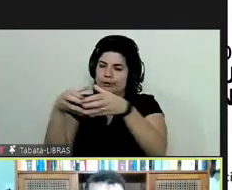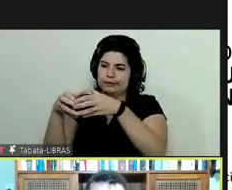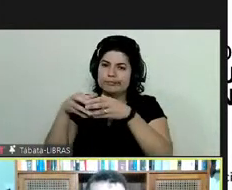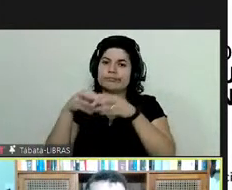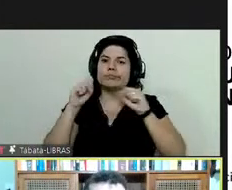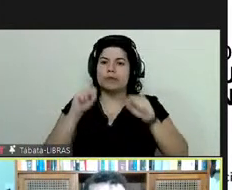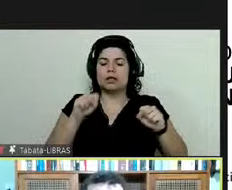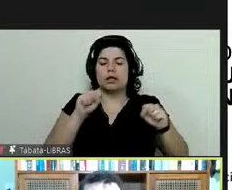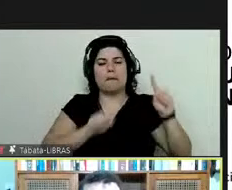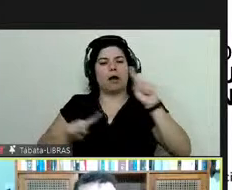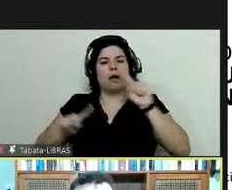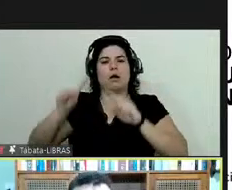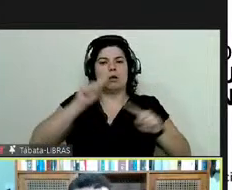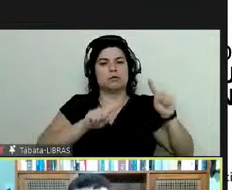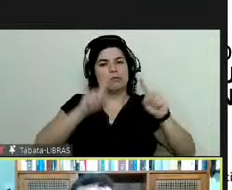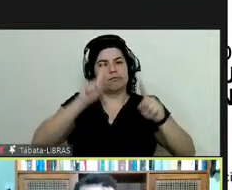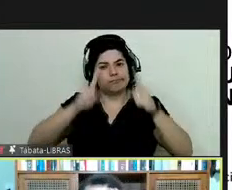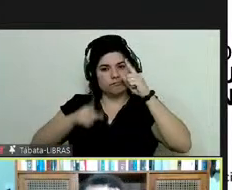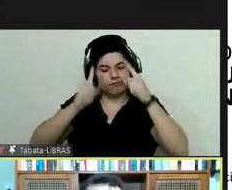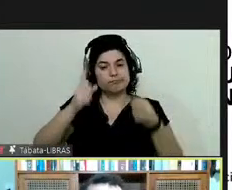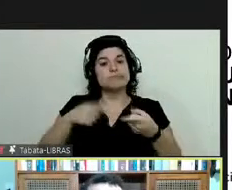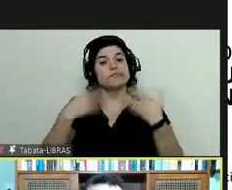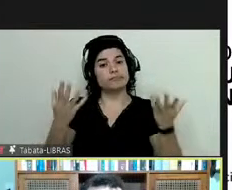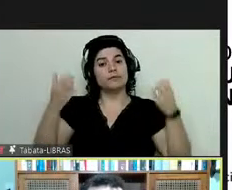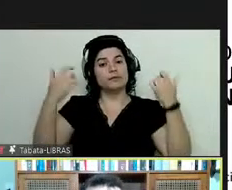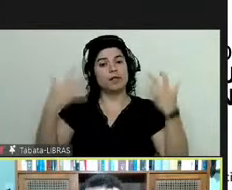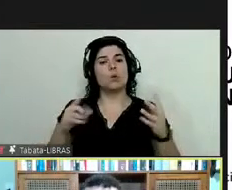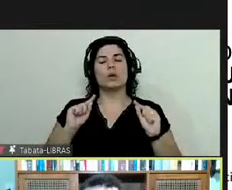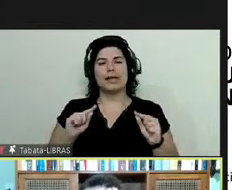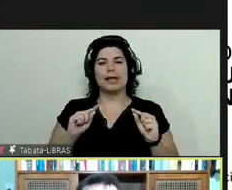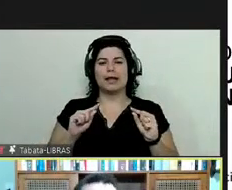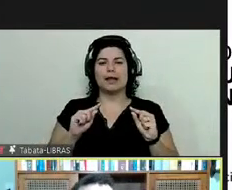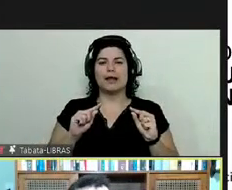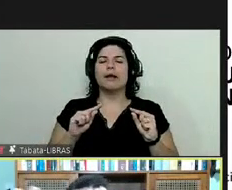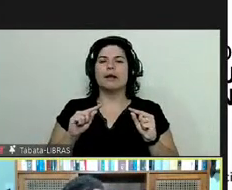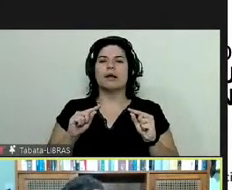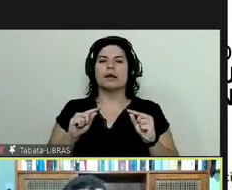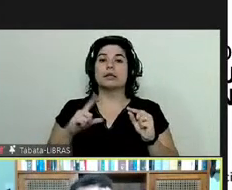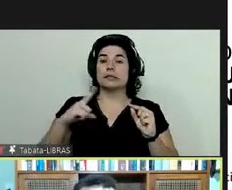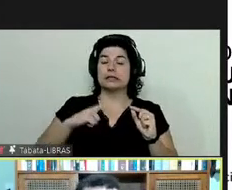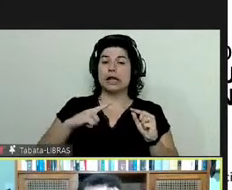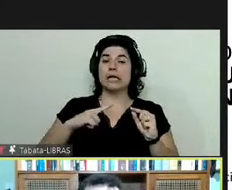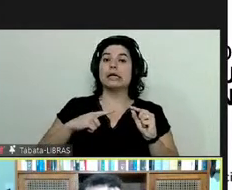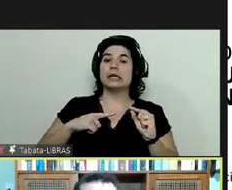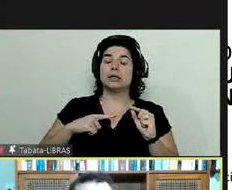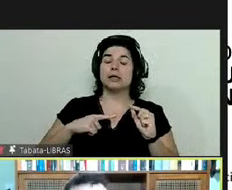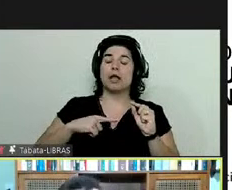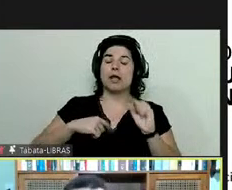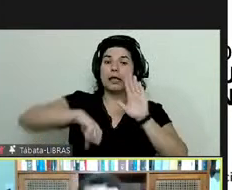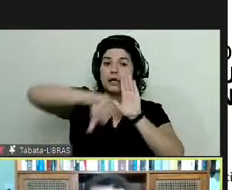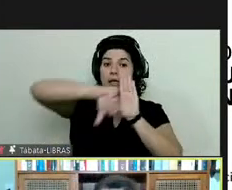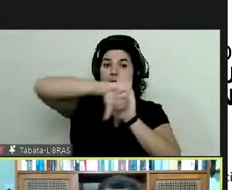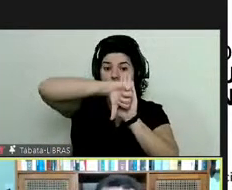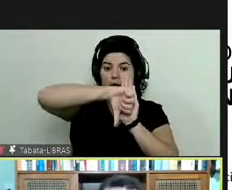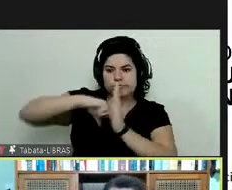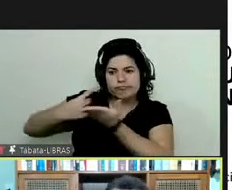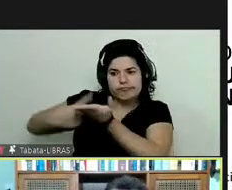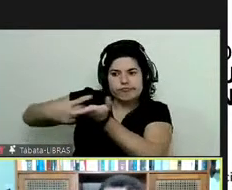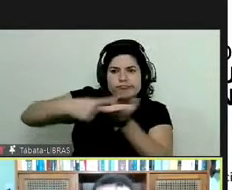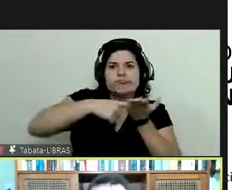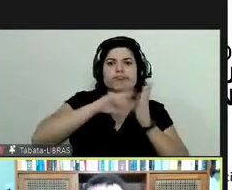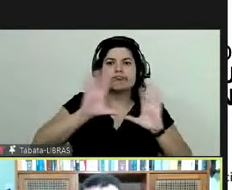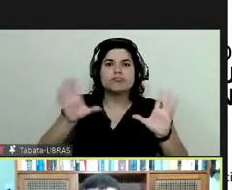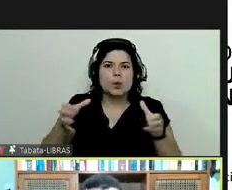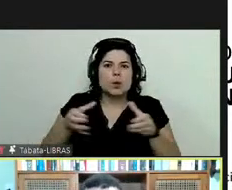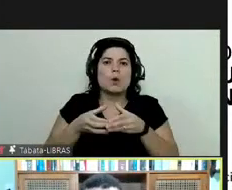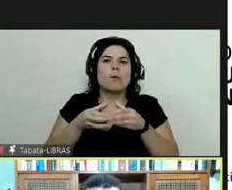tomando conta né O que geralmente a gente usa bastante quando a gente vou falar em crime organizado né várias e várias vezes eu vi professor de história esse pedaço